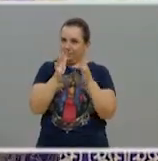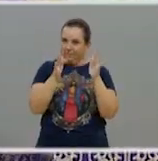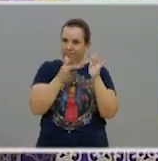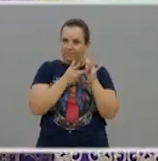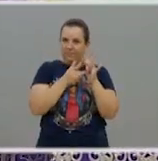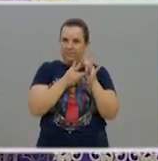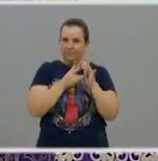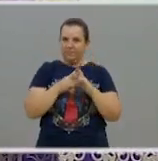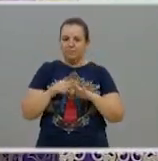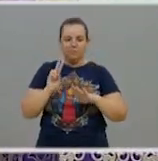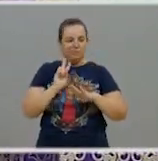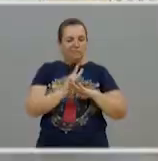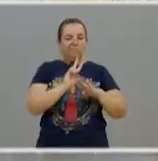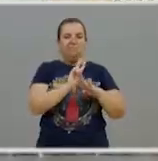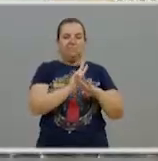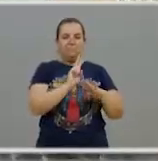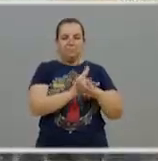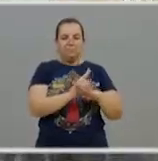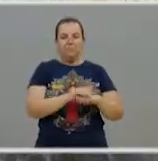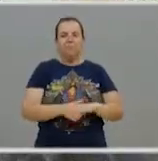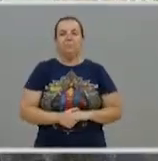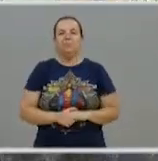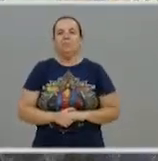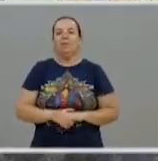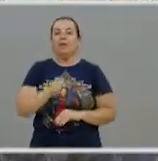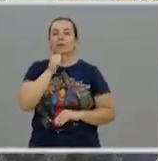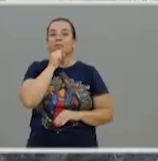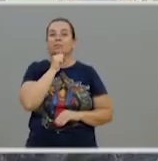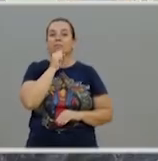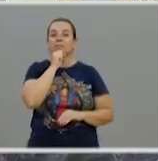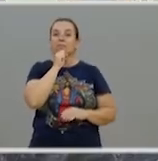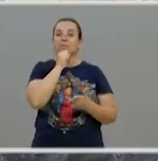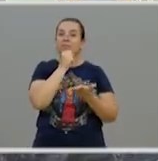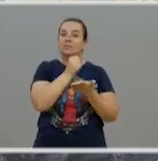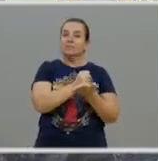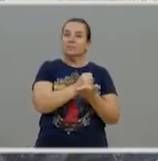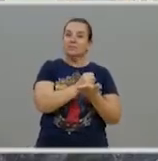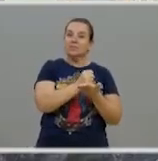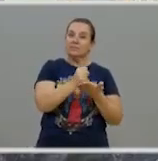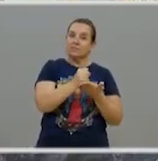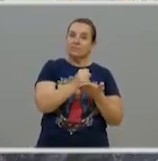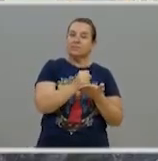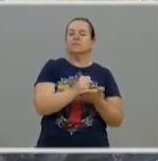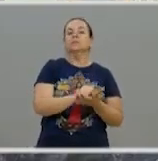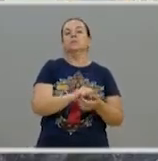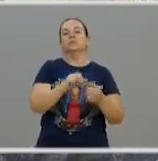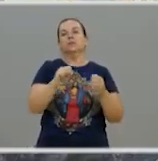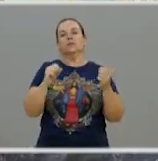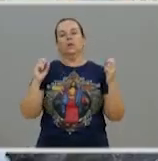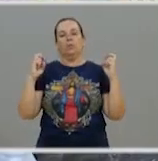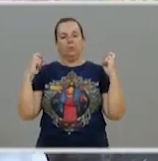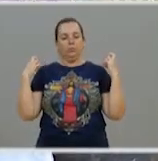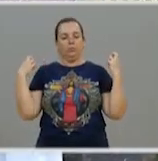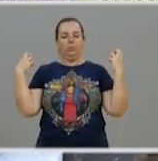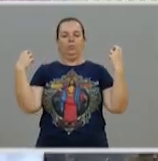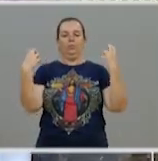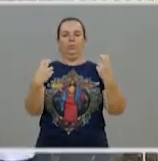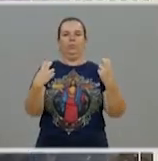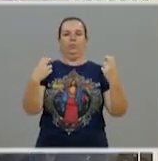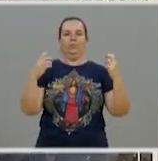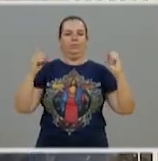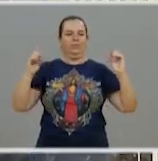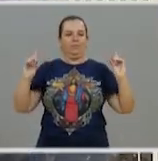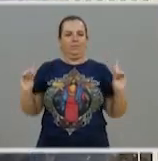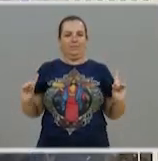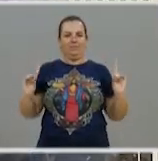Jesus. É o Antigo Testamento que estão ladeando, que estão ao lado de